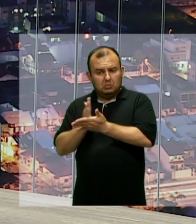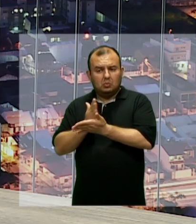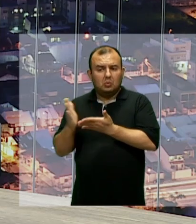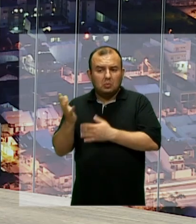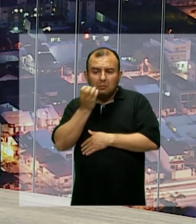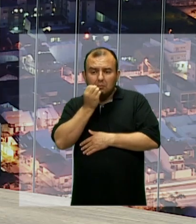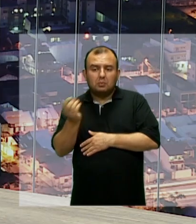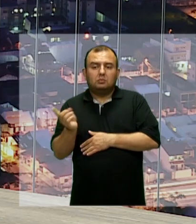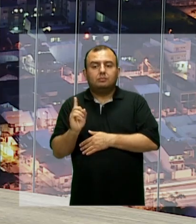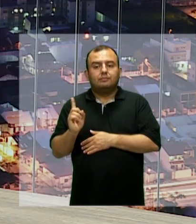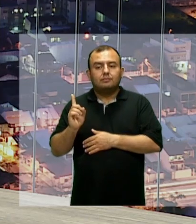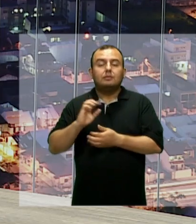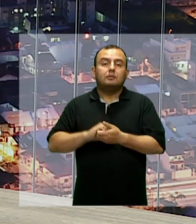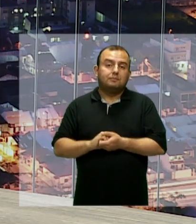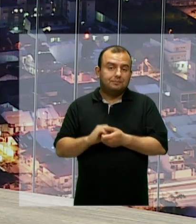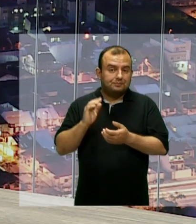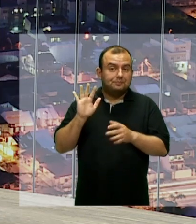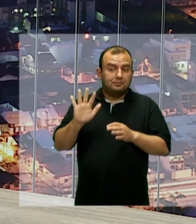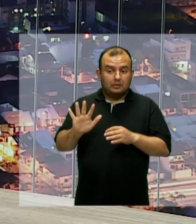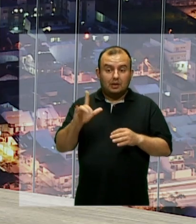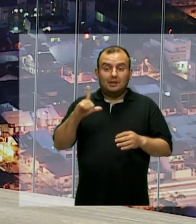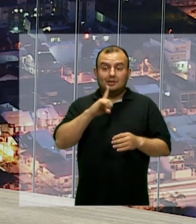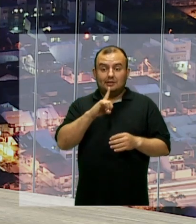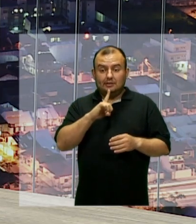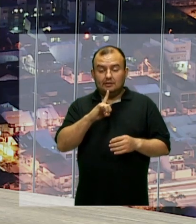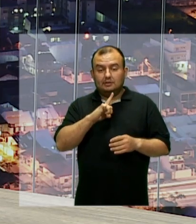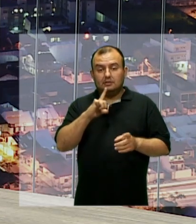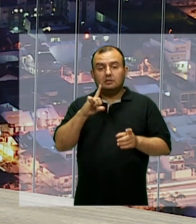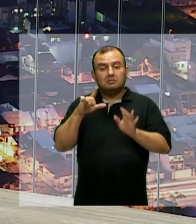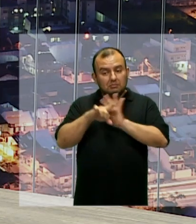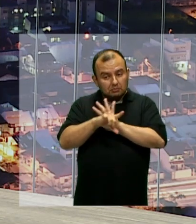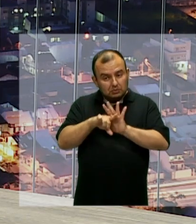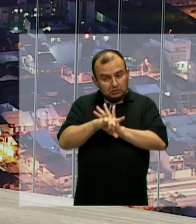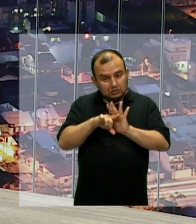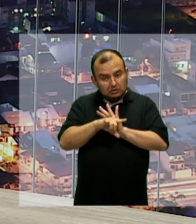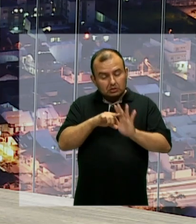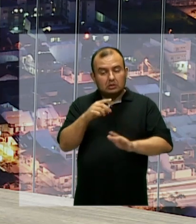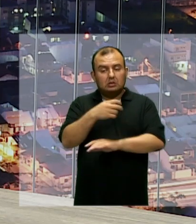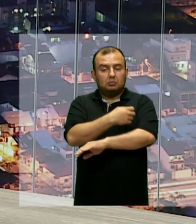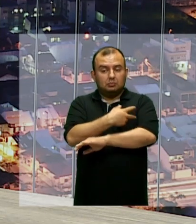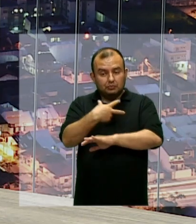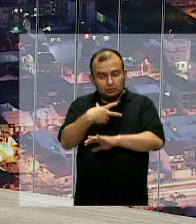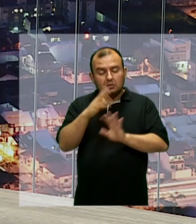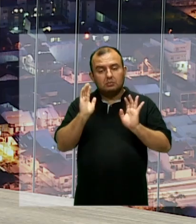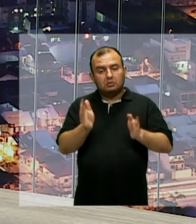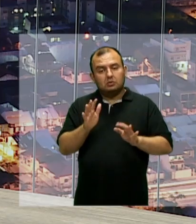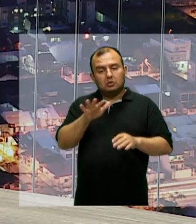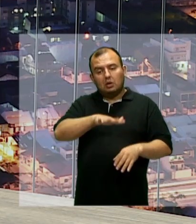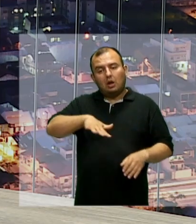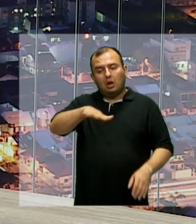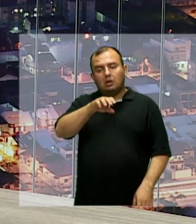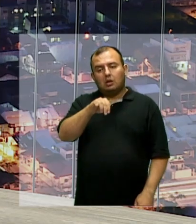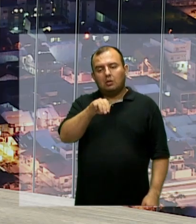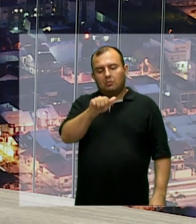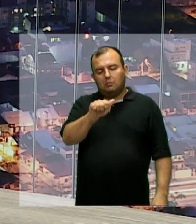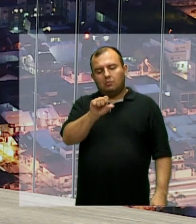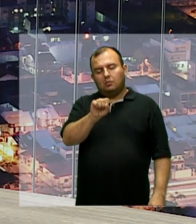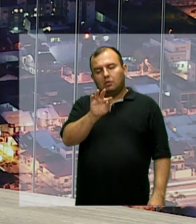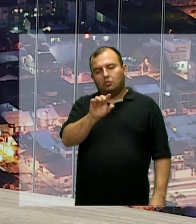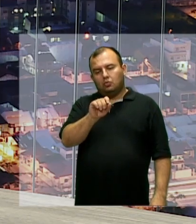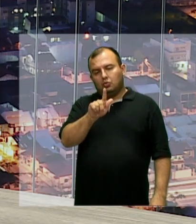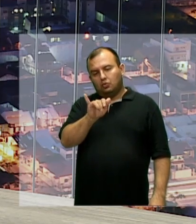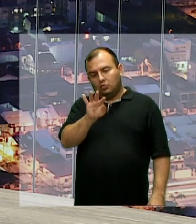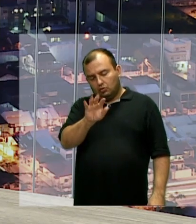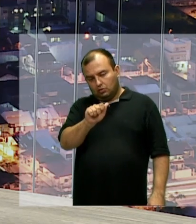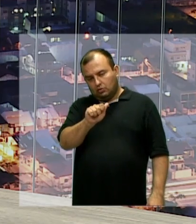tão avançados, mas já existem pesquisas e exames não só na área da mastologia, mas também da saúde da